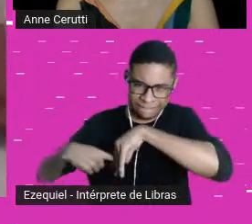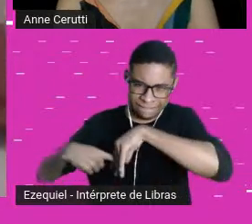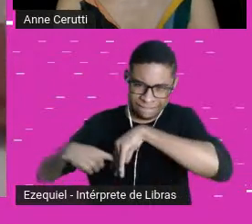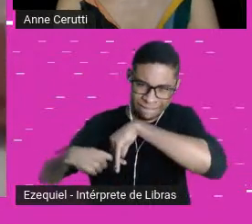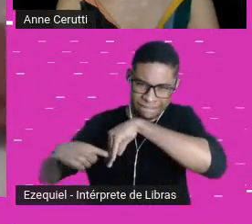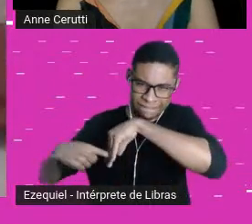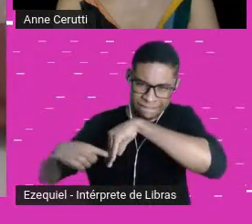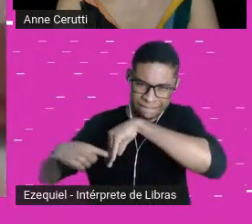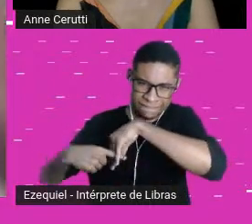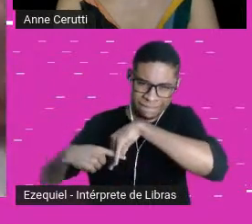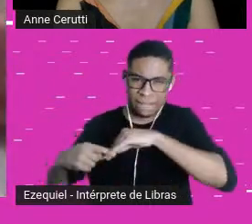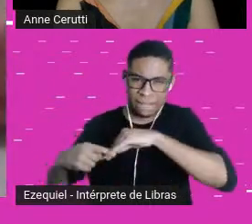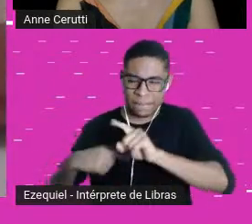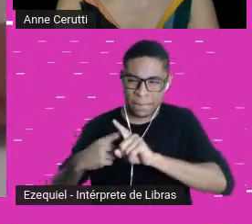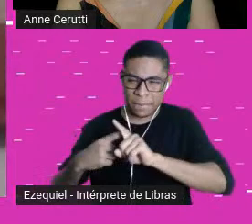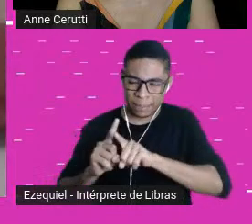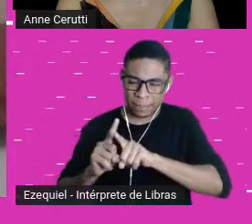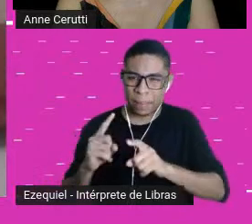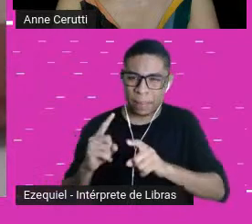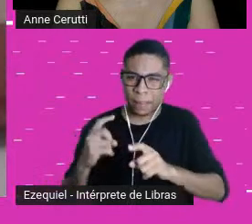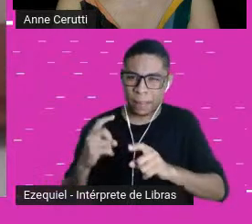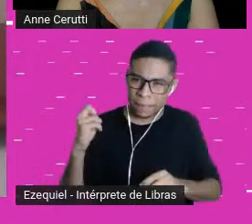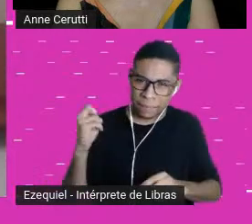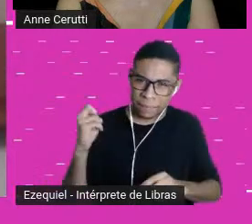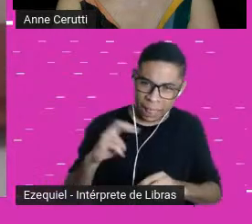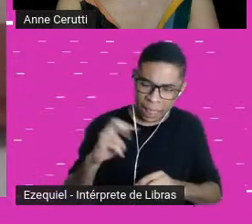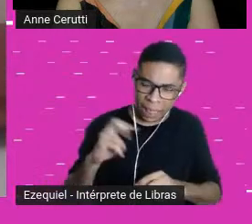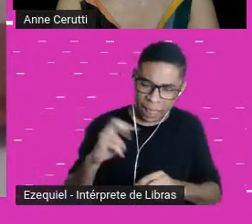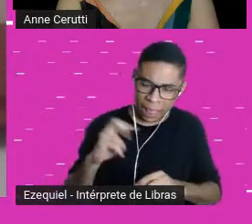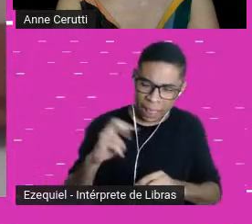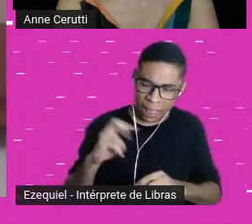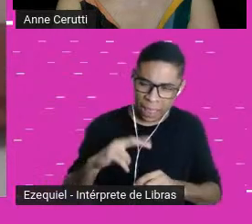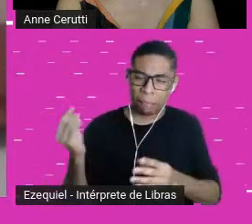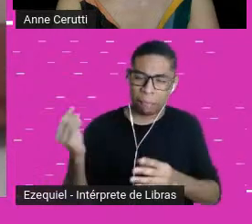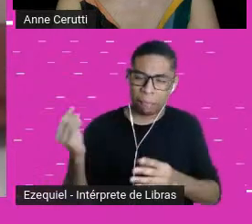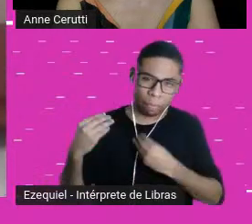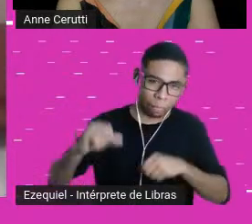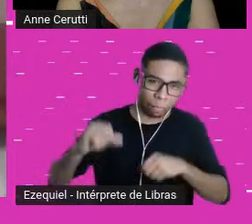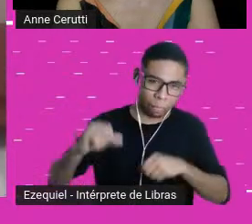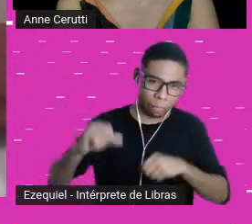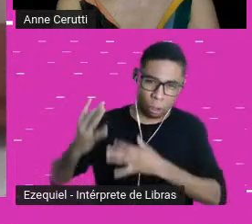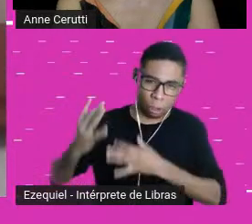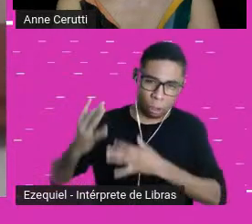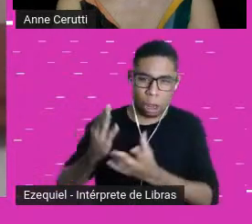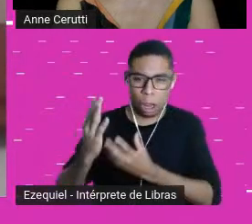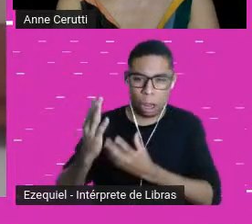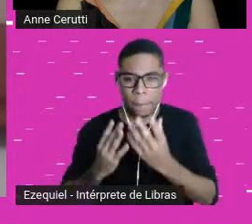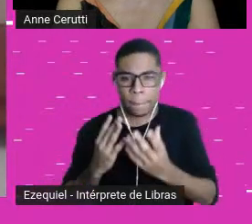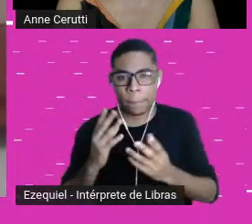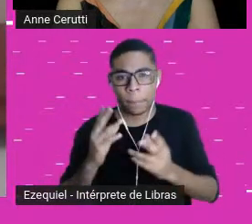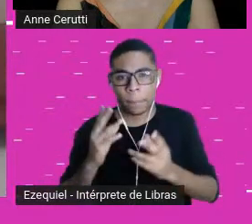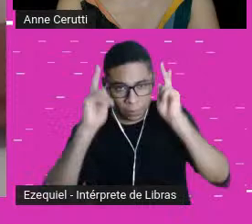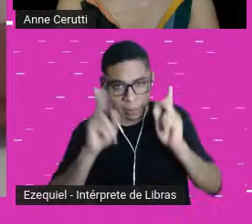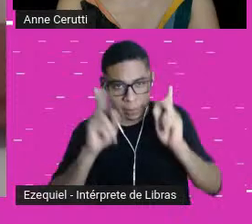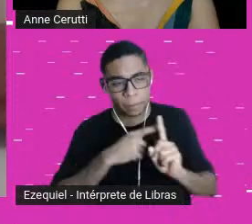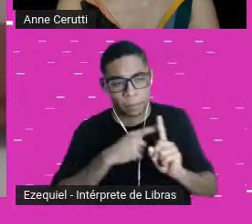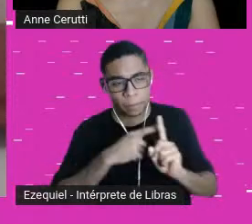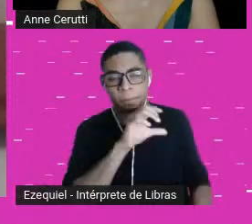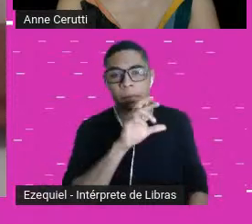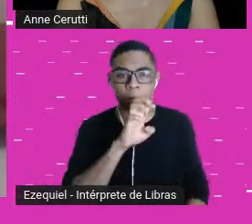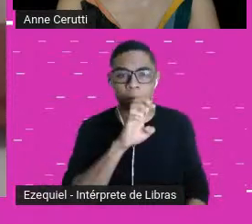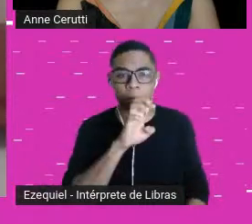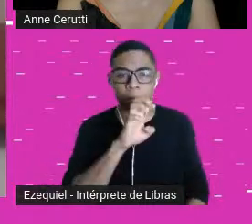aquilo foi se transformando em chamas e tanto a princesa quanto o Creonte, quando vai socorrer a filha,